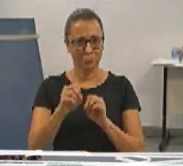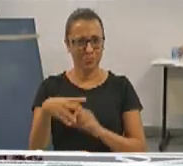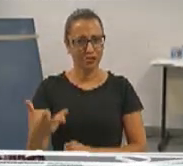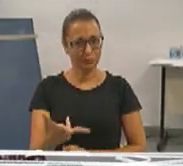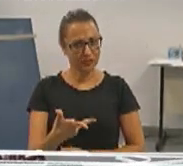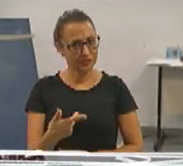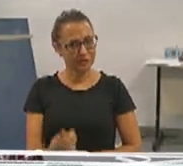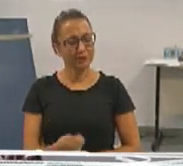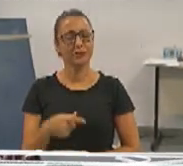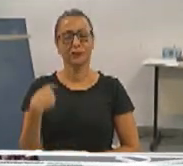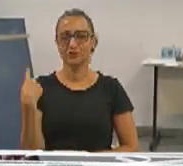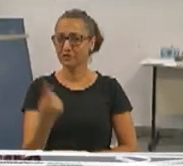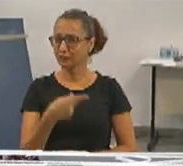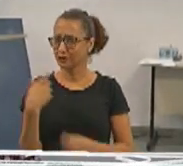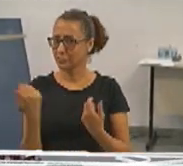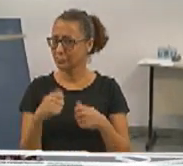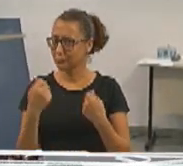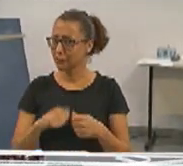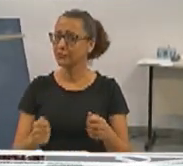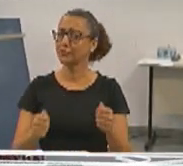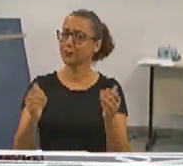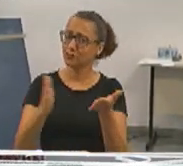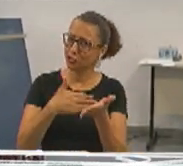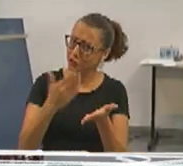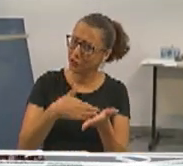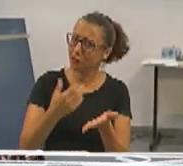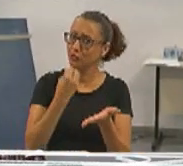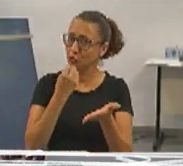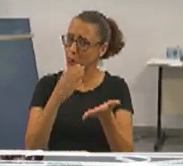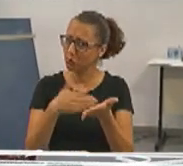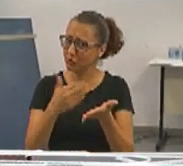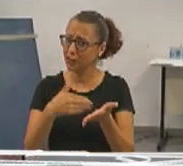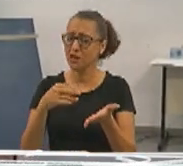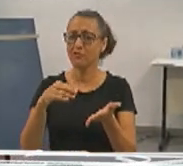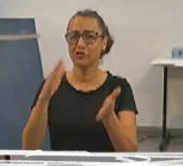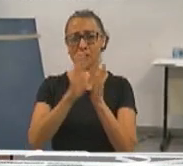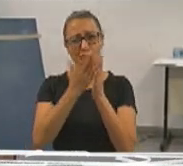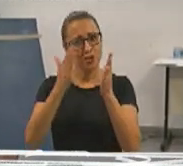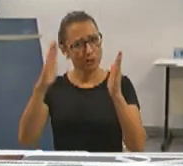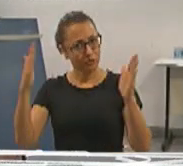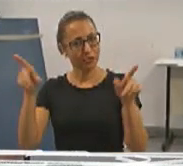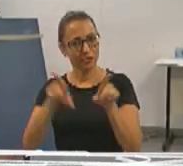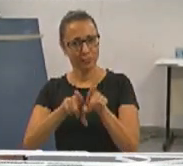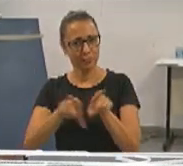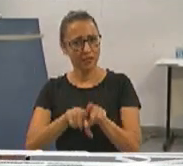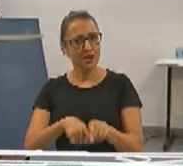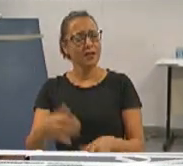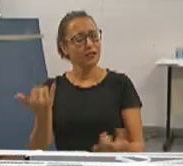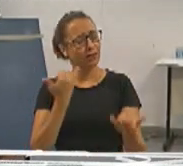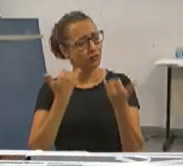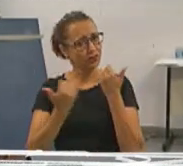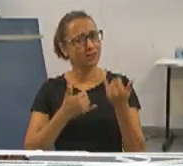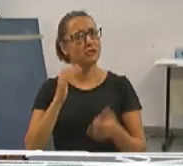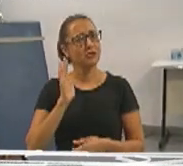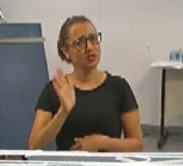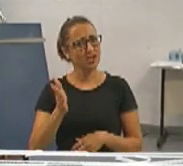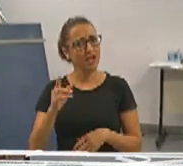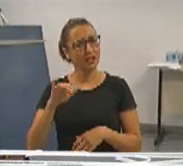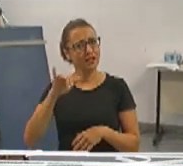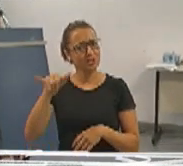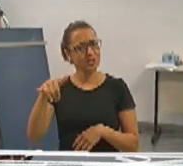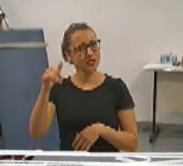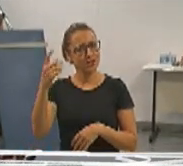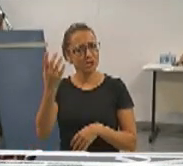excelência, a gente precisa de livros, de bons livros, de biblioteca. E a gente tem notícia que, desde janeiro, a